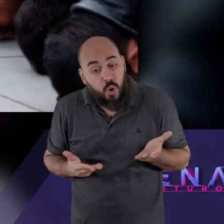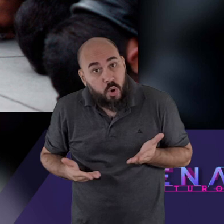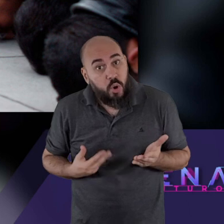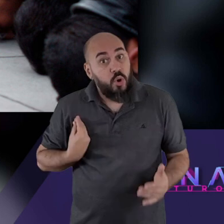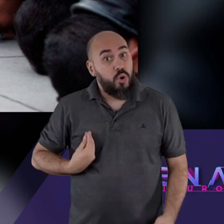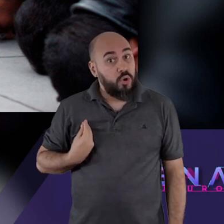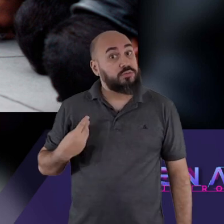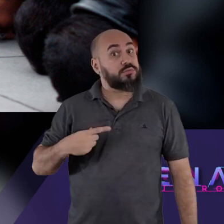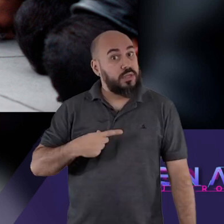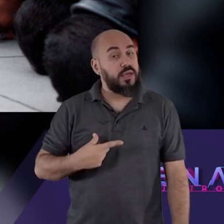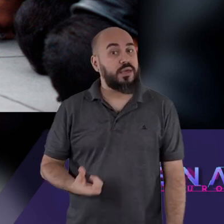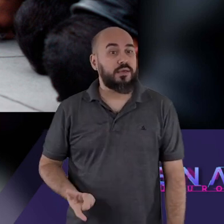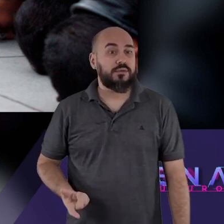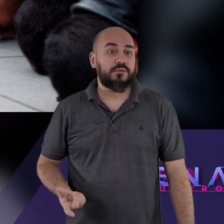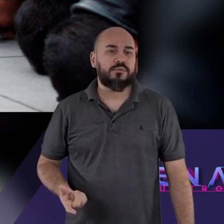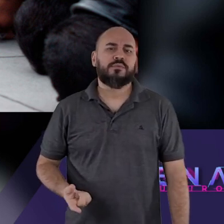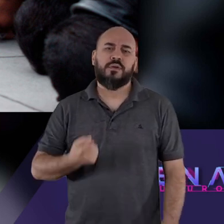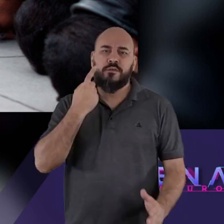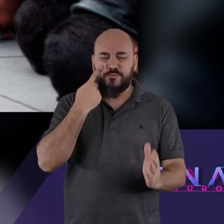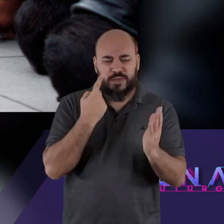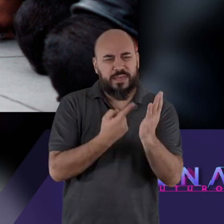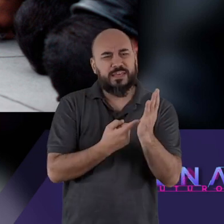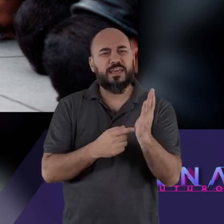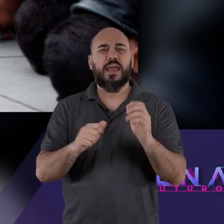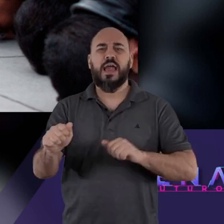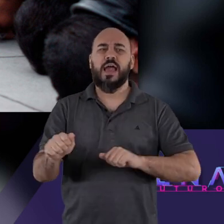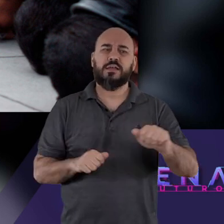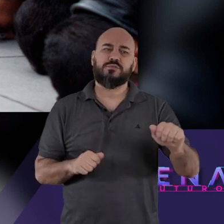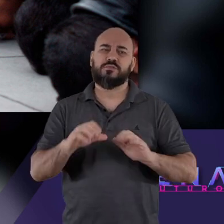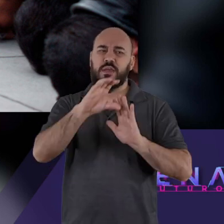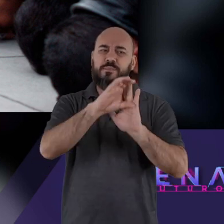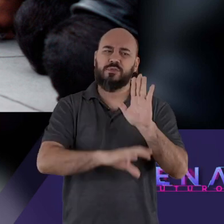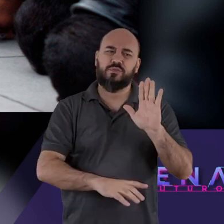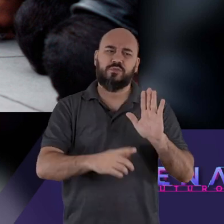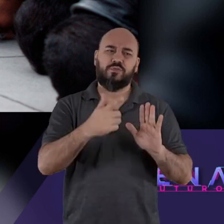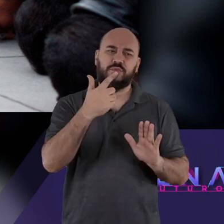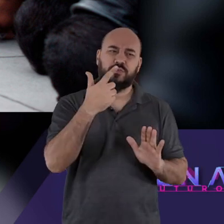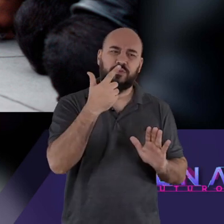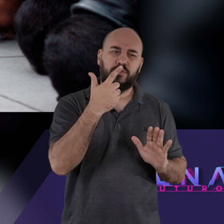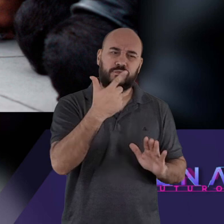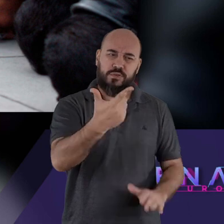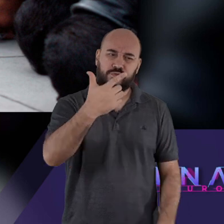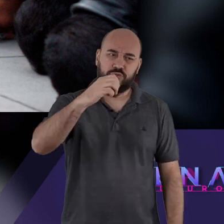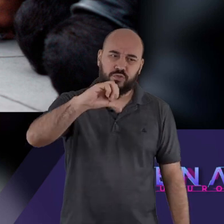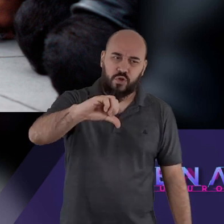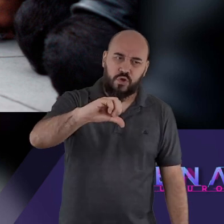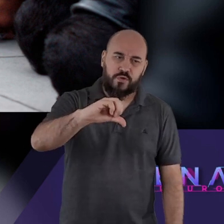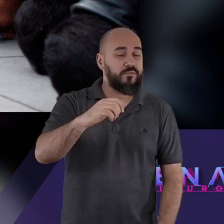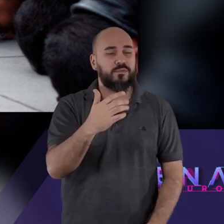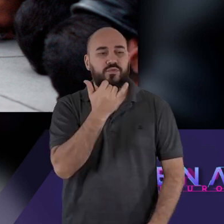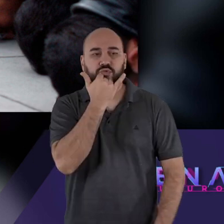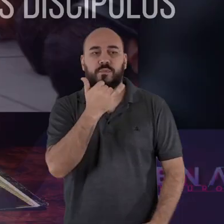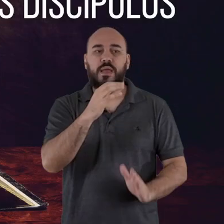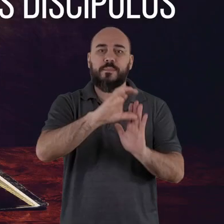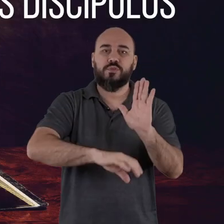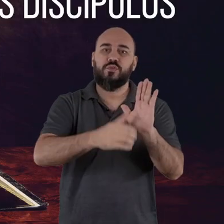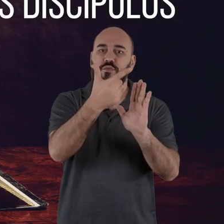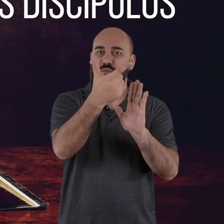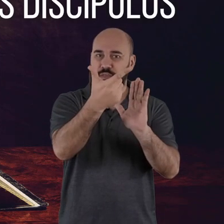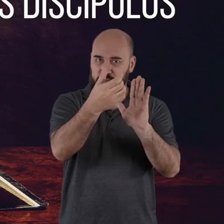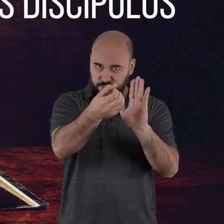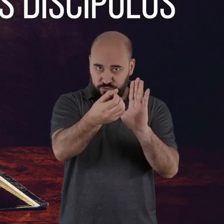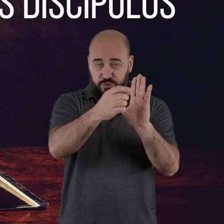Atos 20, 29 e 30, que nos ajuda a entender por que existem tantas denominações. Vamos à leitura do texto